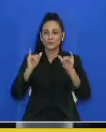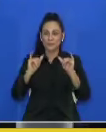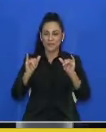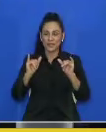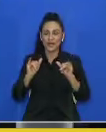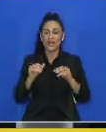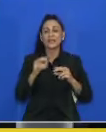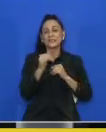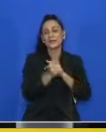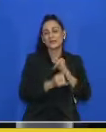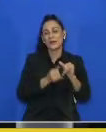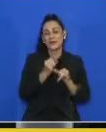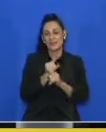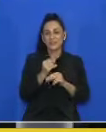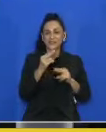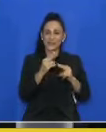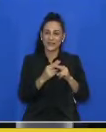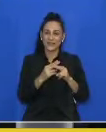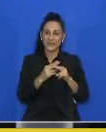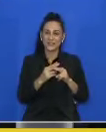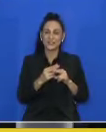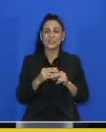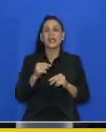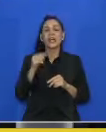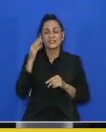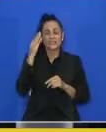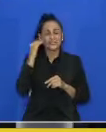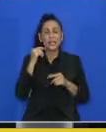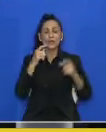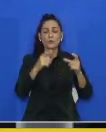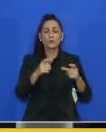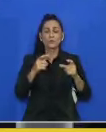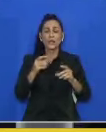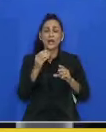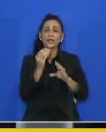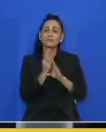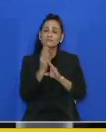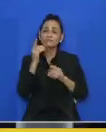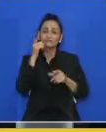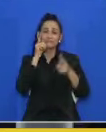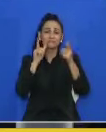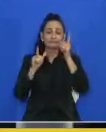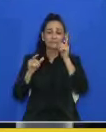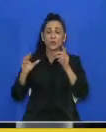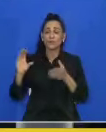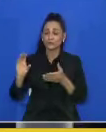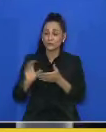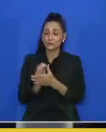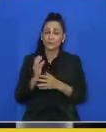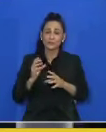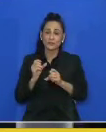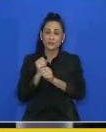serão publicados na página da Caixa na internet. Aí você poderá saber de onde são as apostas vencedoras, se o prêmio